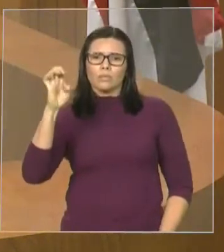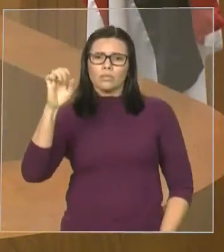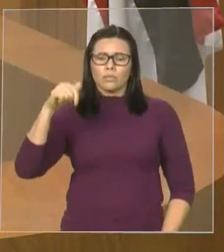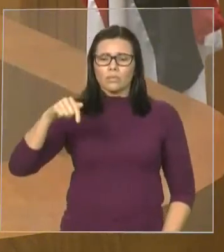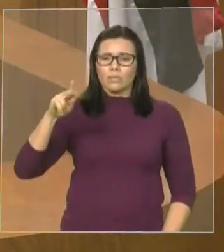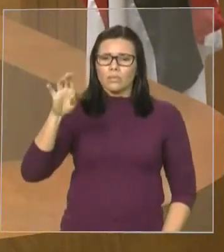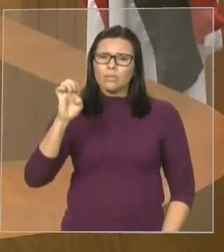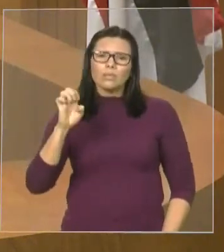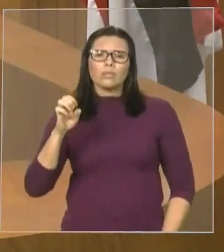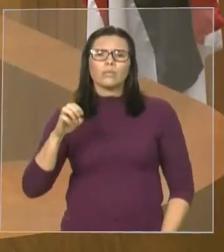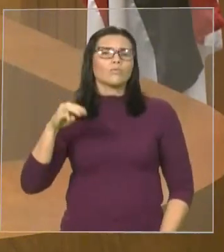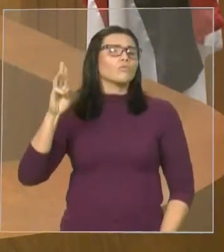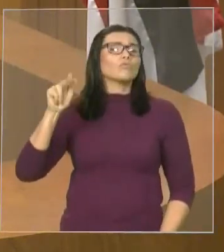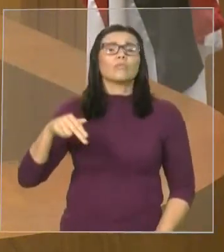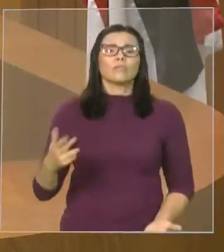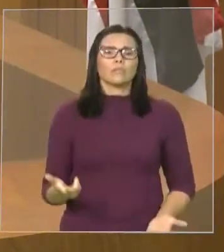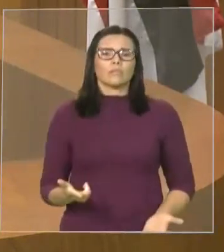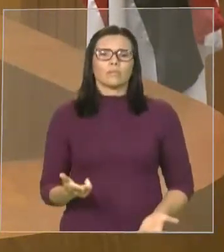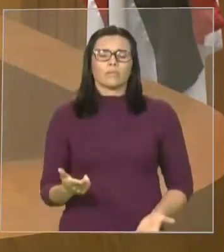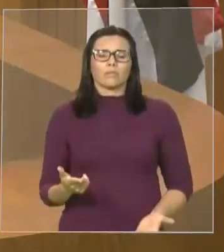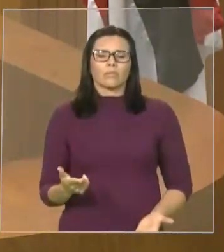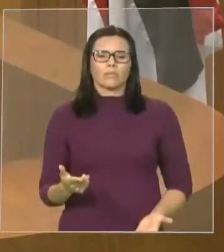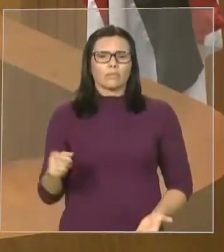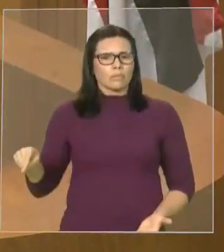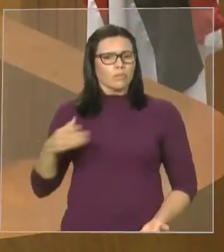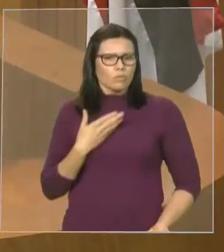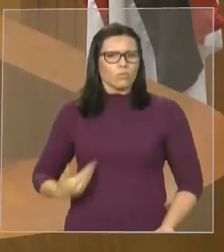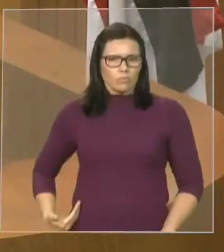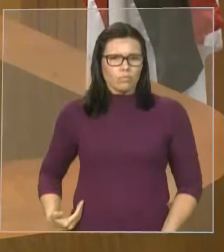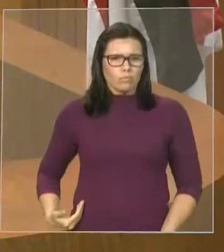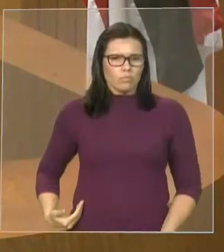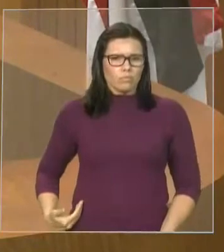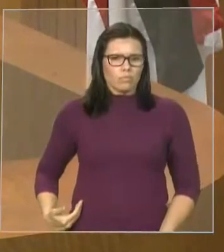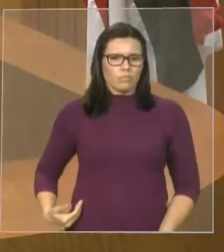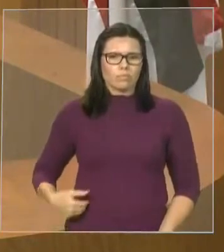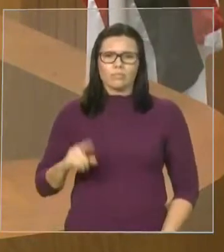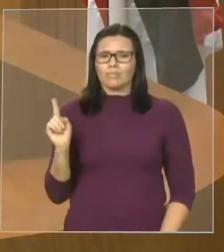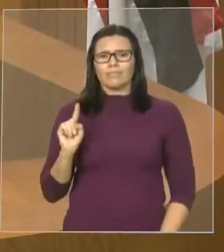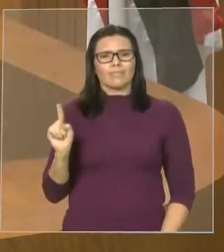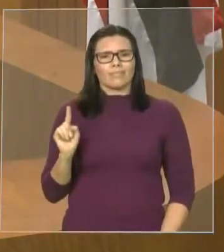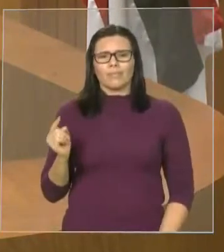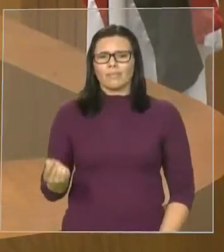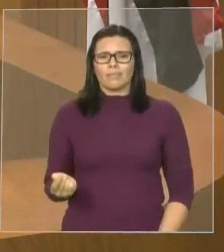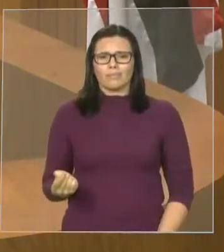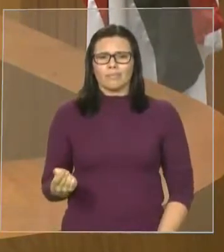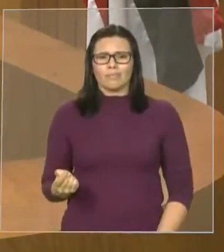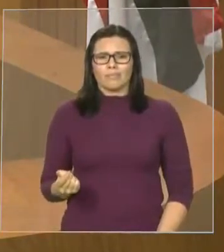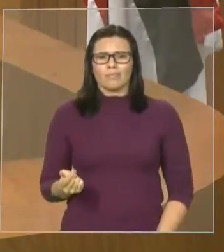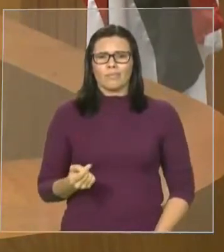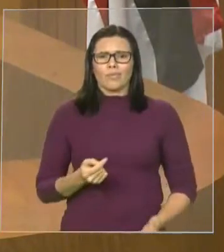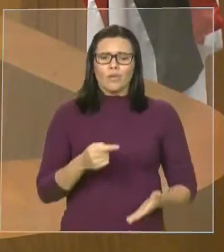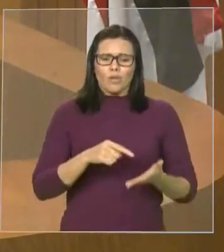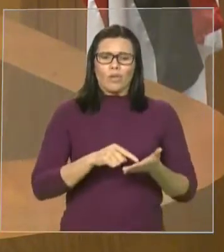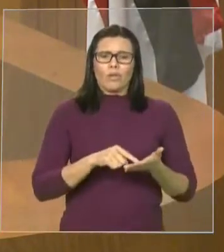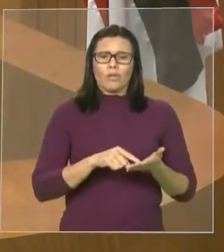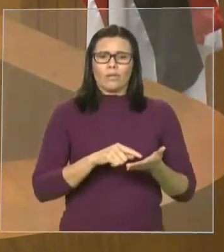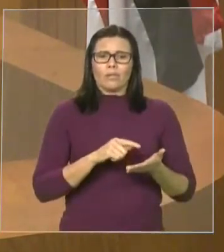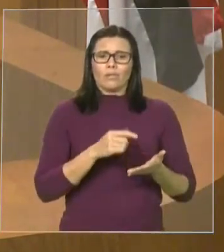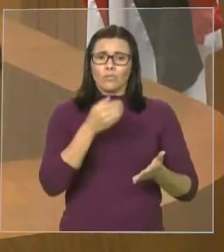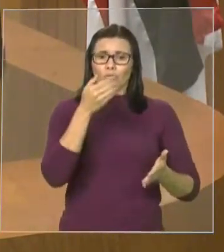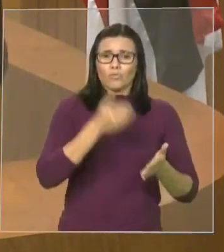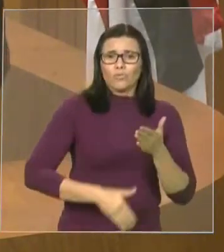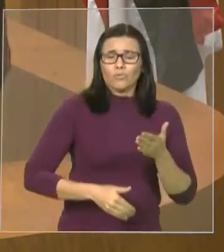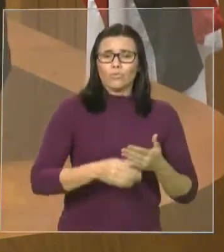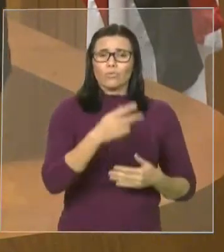governador? Não. Talvez seja por isso que o governador não está preocupado com vocês, porque no contra-cheque dele não tem desconto do